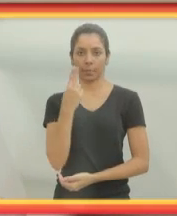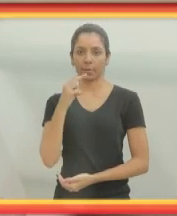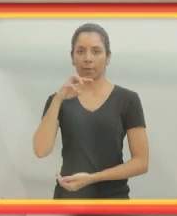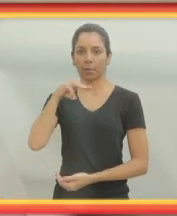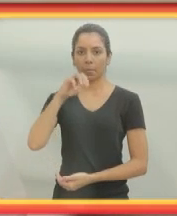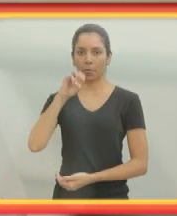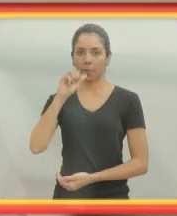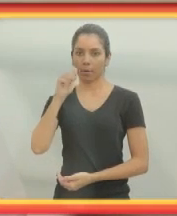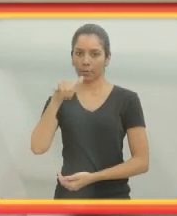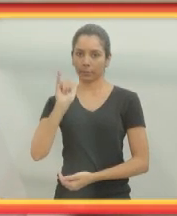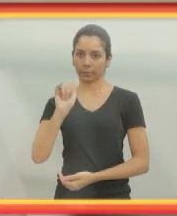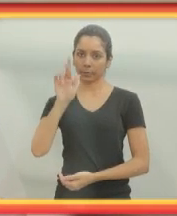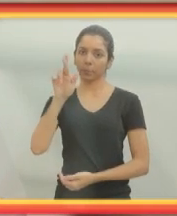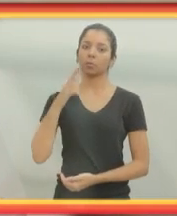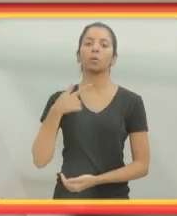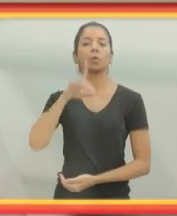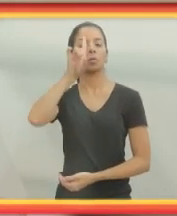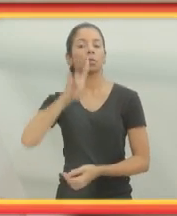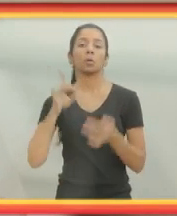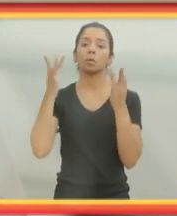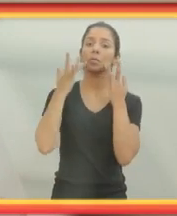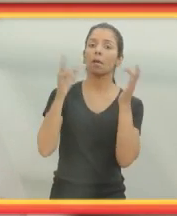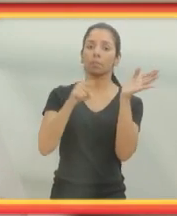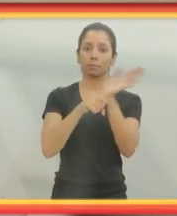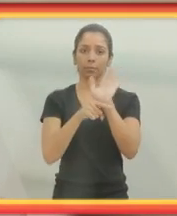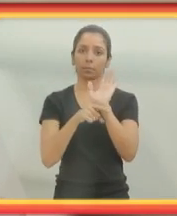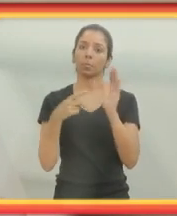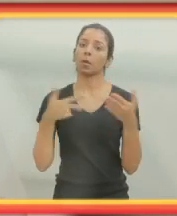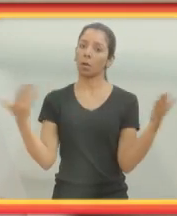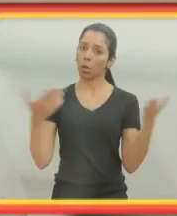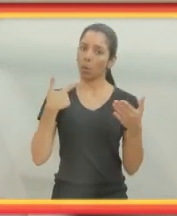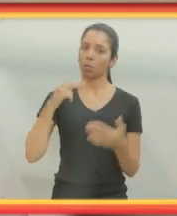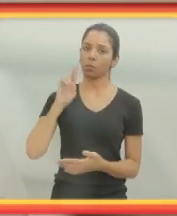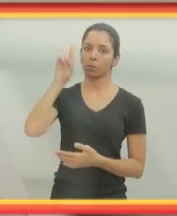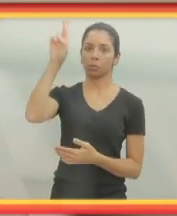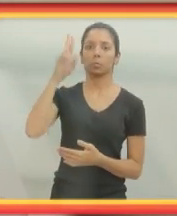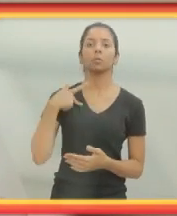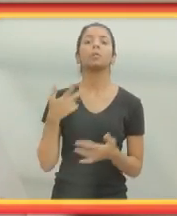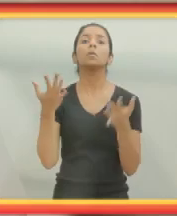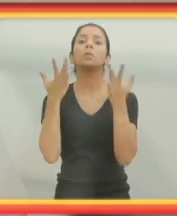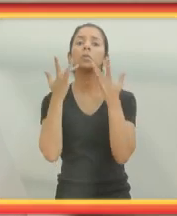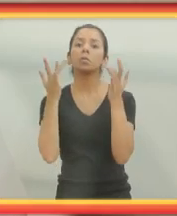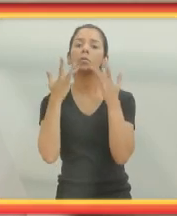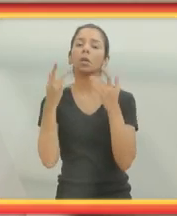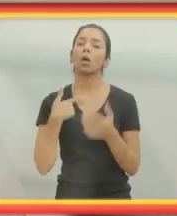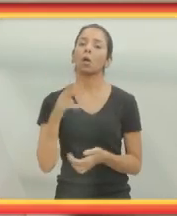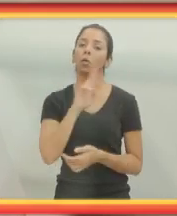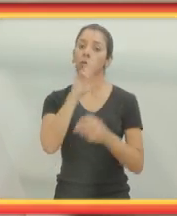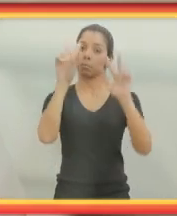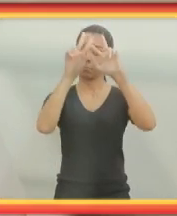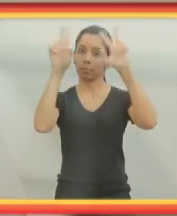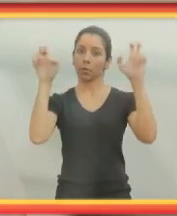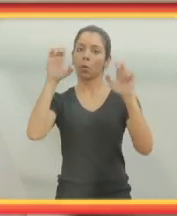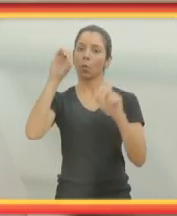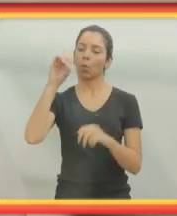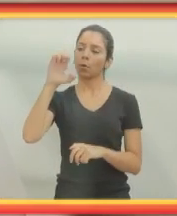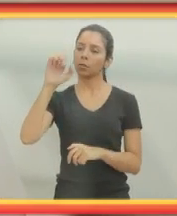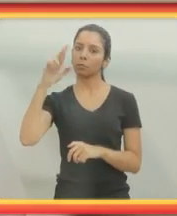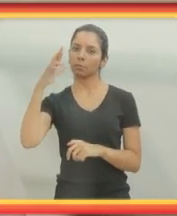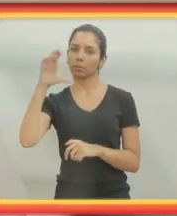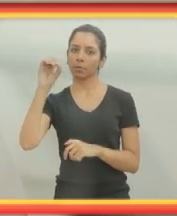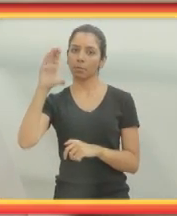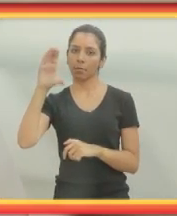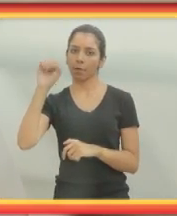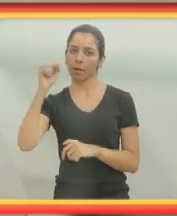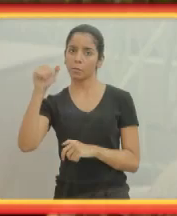sou Moacir Góes, eu sou diretor de teatro e de cinema e agora eu estou dirigindo uma peça chamada O Estranho